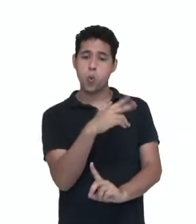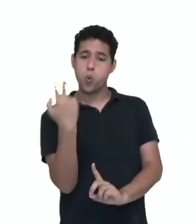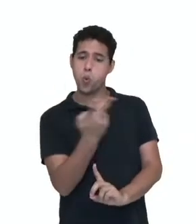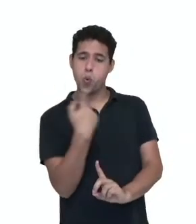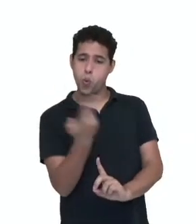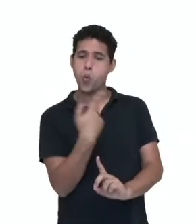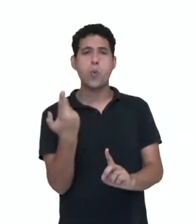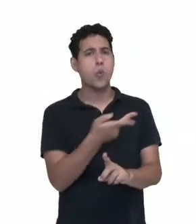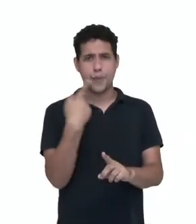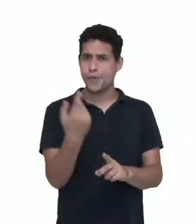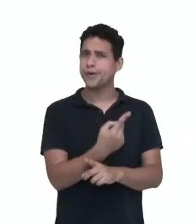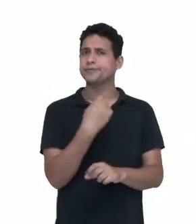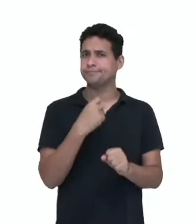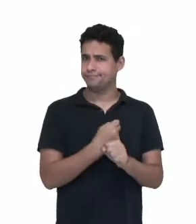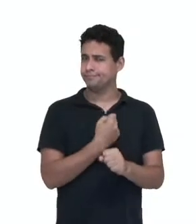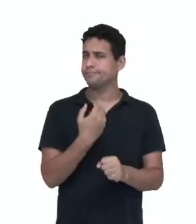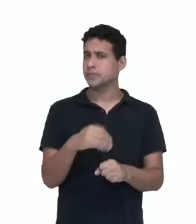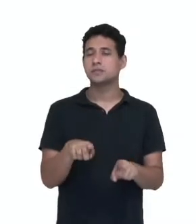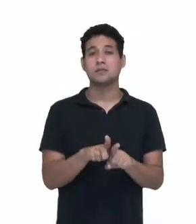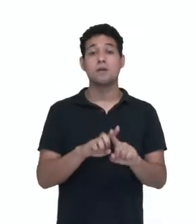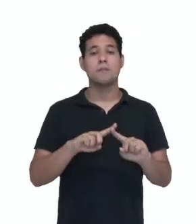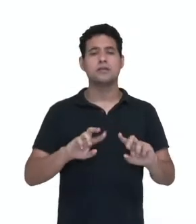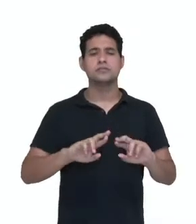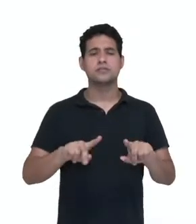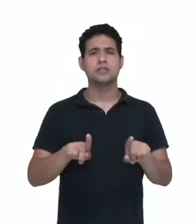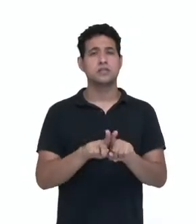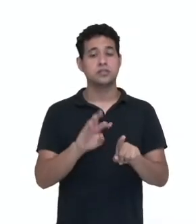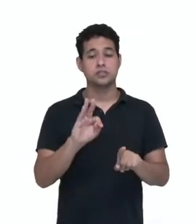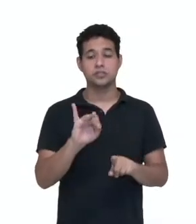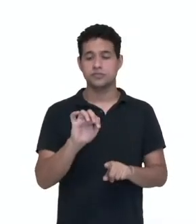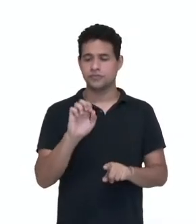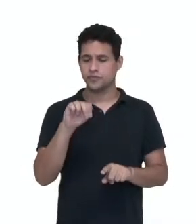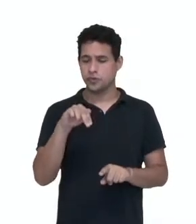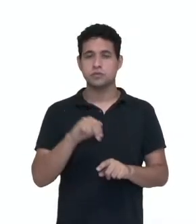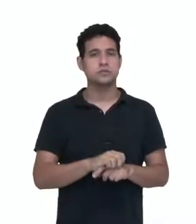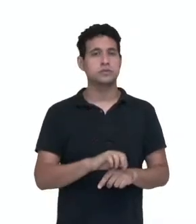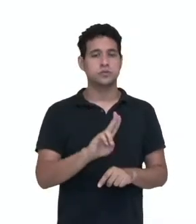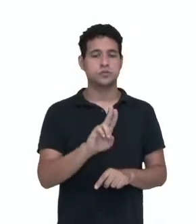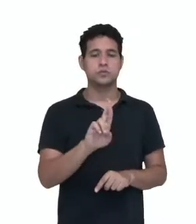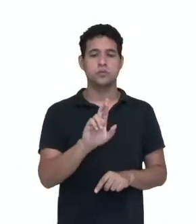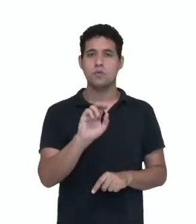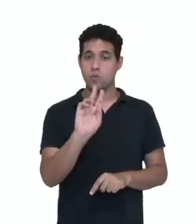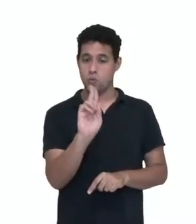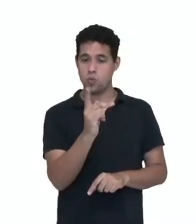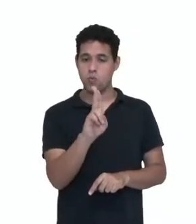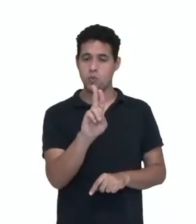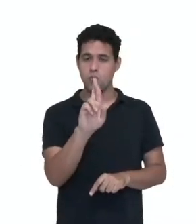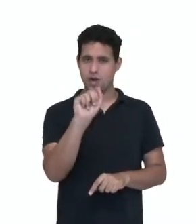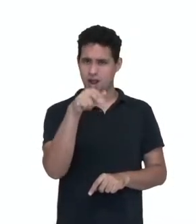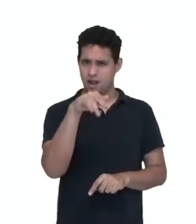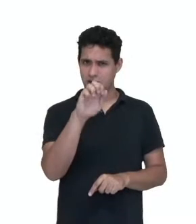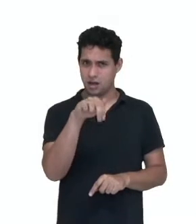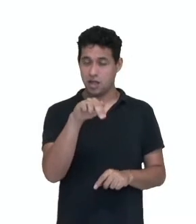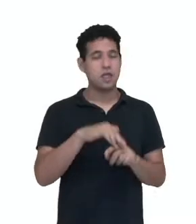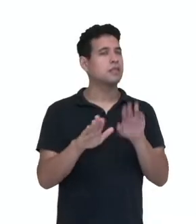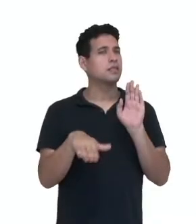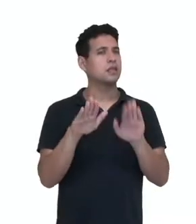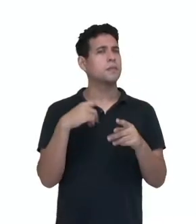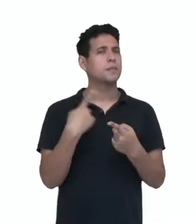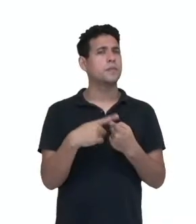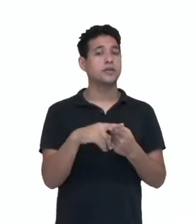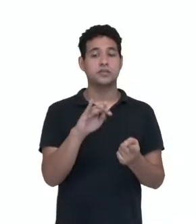Ocidental em um ano promedio. A diferença entre um tifón e um huracán radica en el ámbito de acción. El